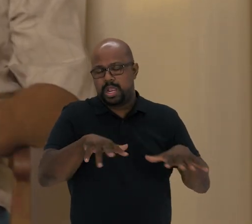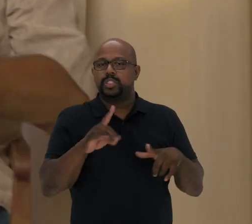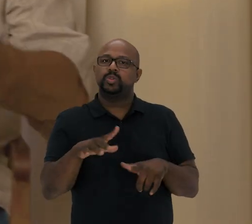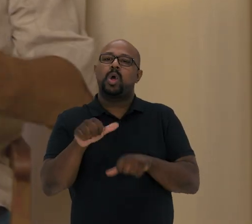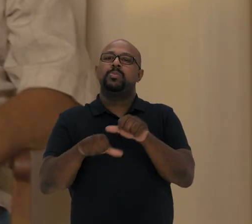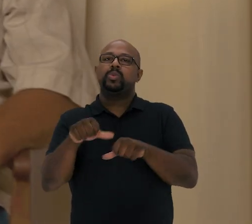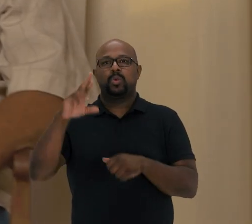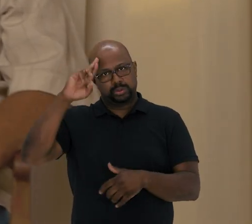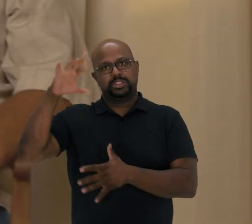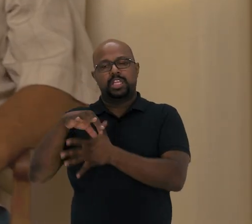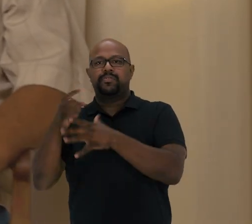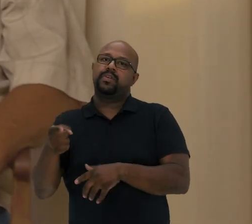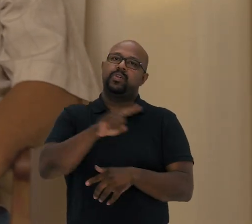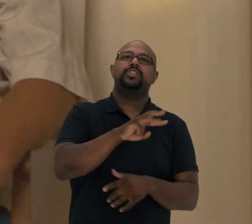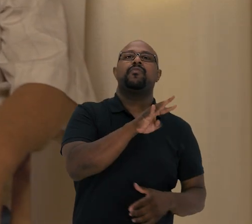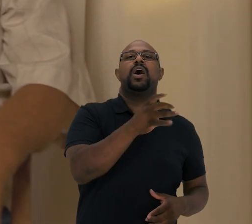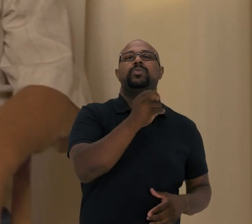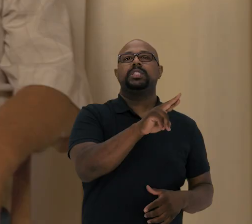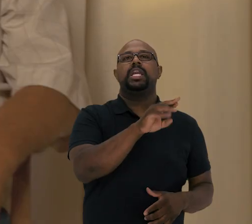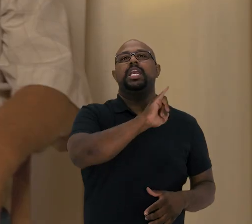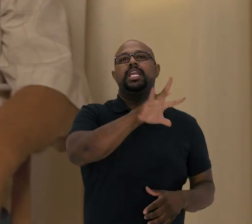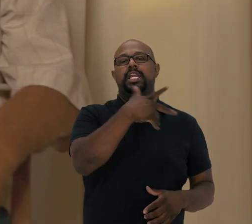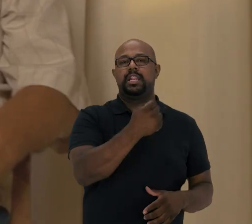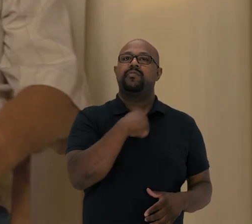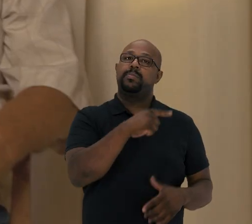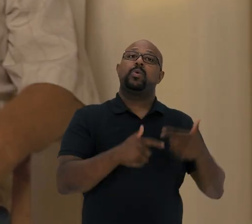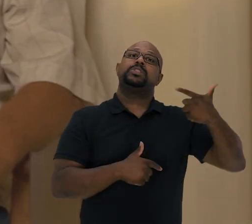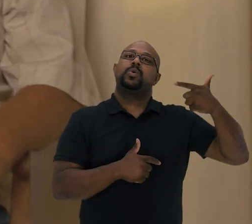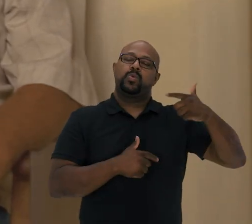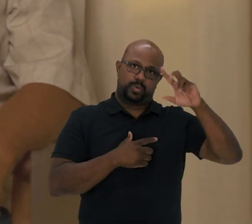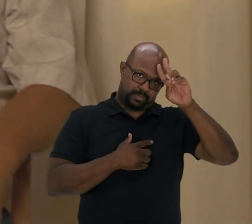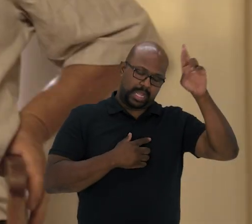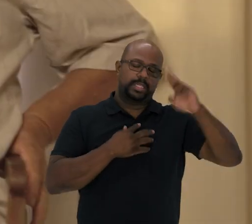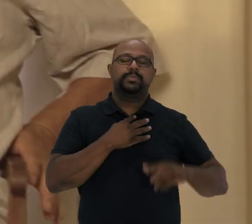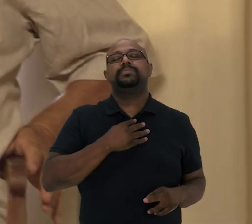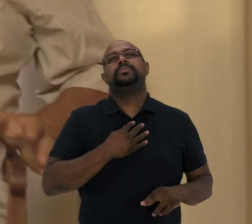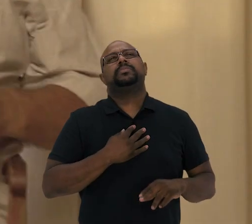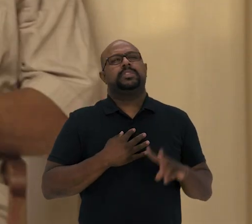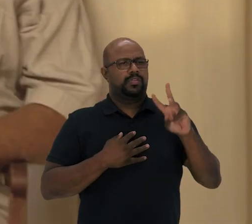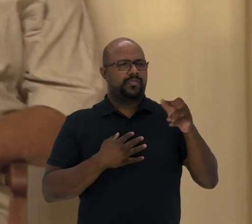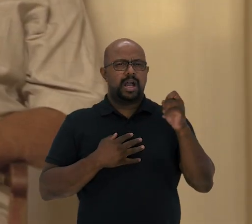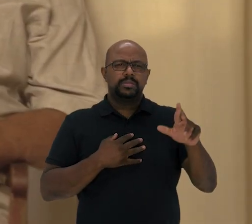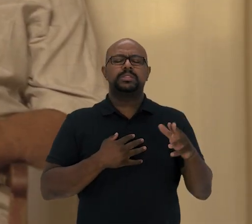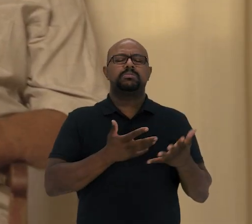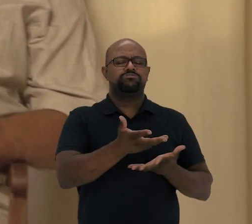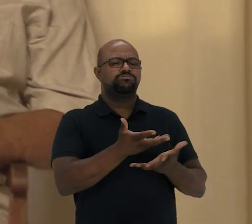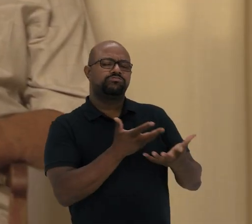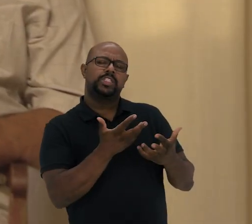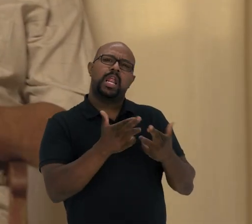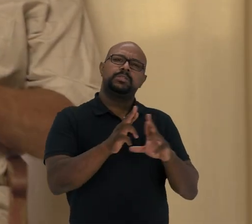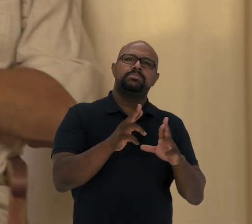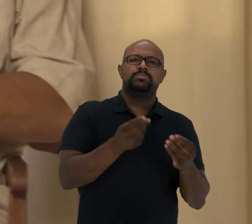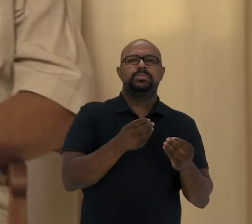praticamente, só mudou o patrão, que foi o seu Walter Ilha. Foi o meu segundo patrão. E o seu Walter, então, com nós ali, ele tinha essa